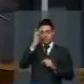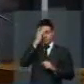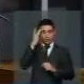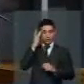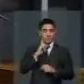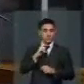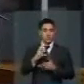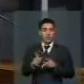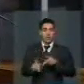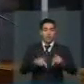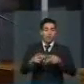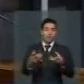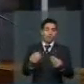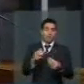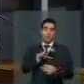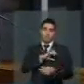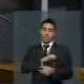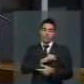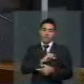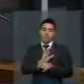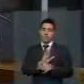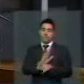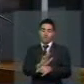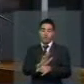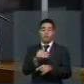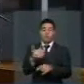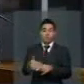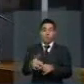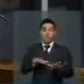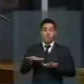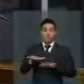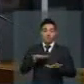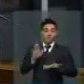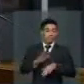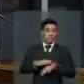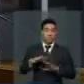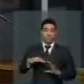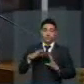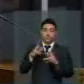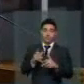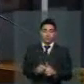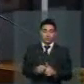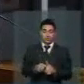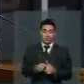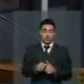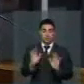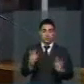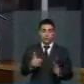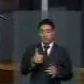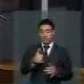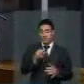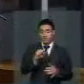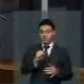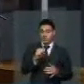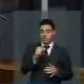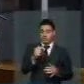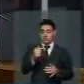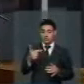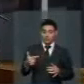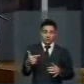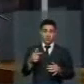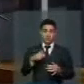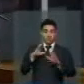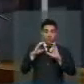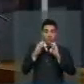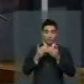nosso povo. Por aqui, o movimento é o maior do mundo. Chegou em 1872 com a Conferência